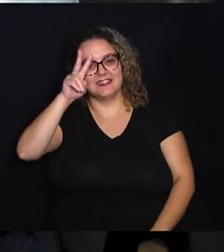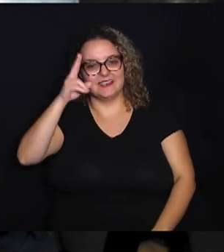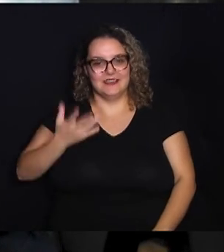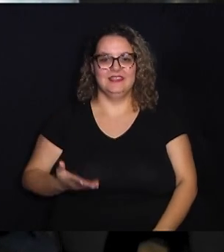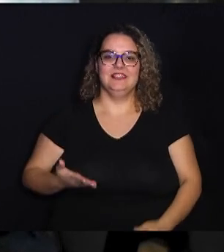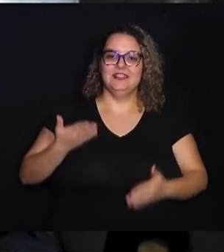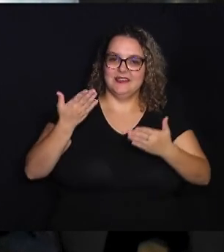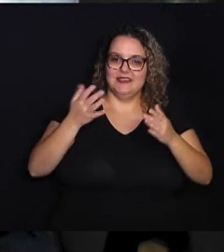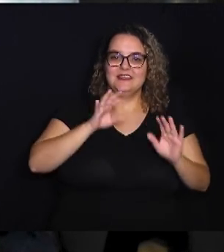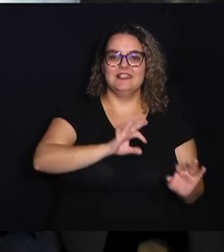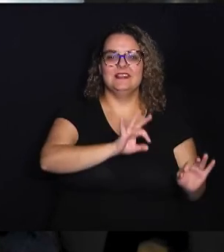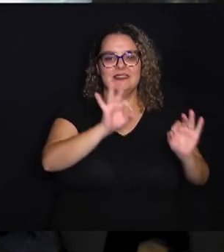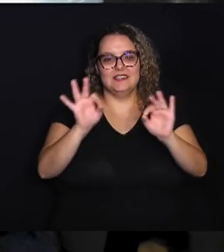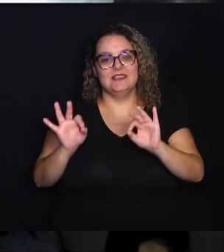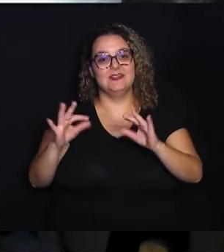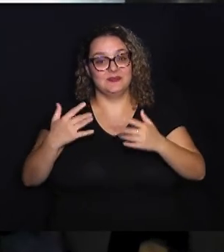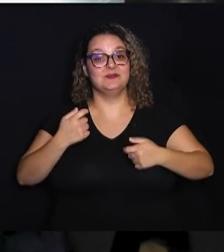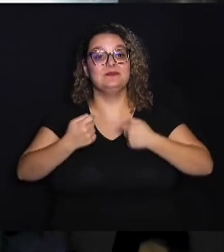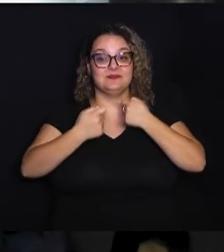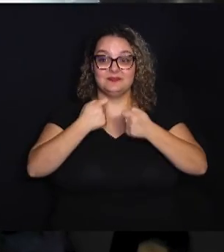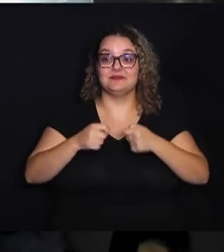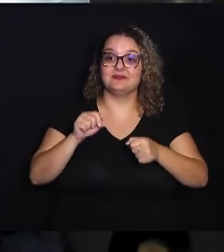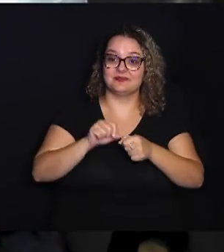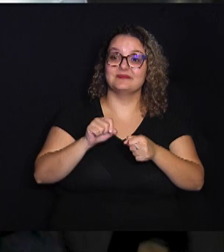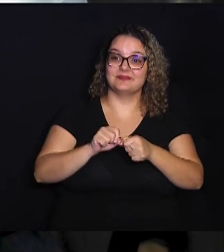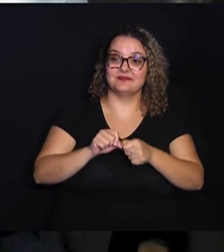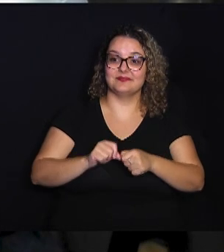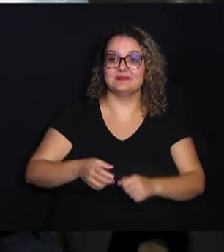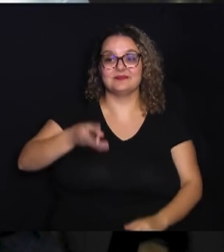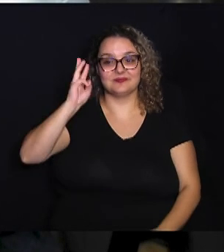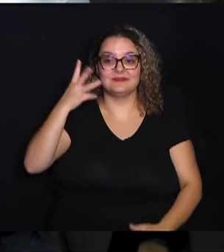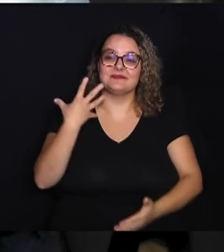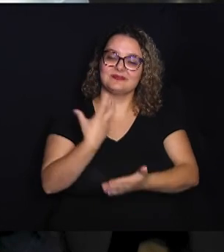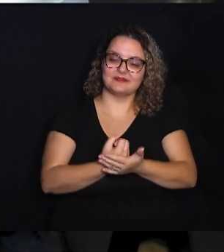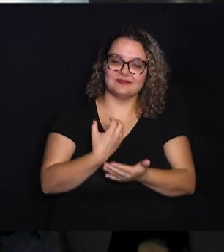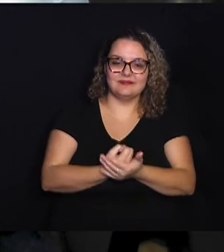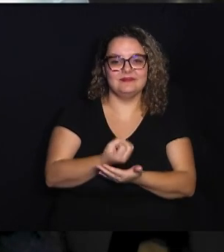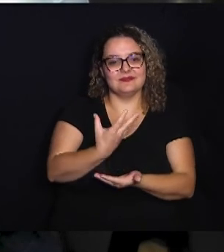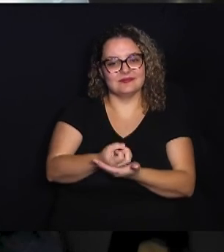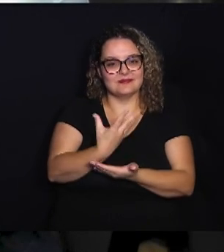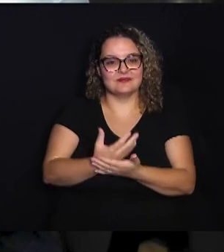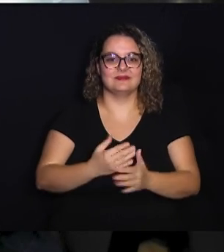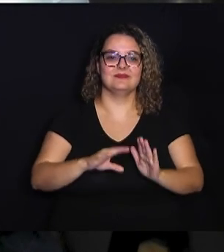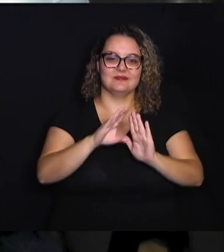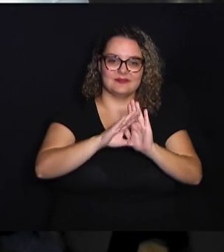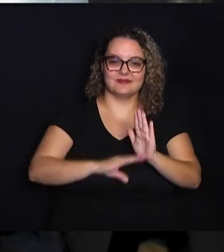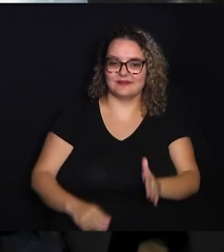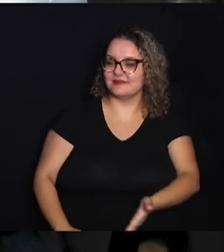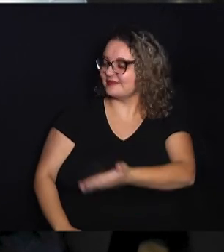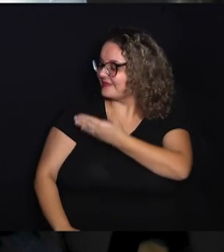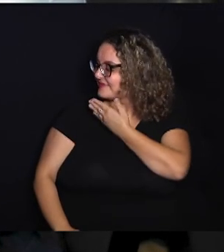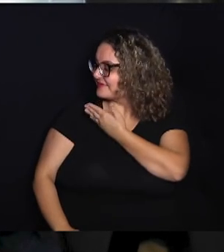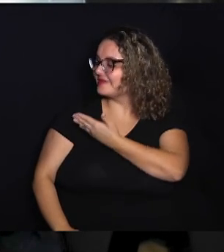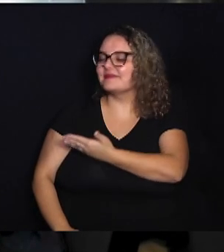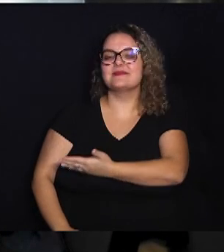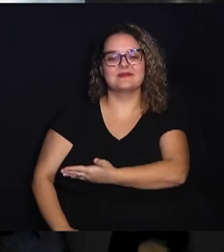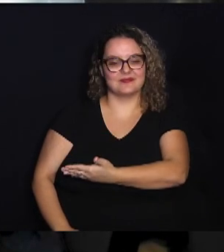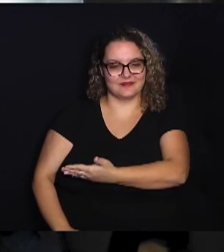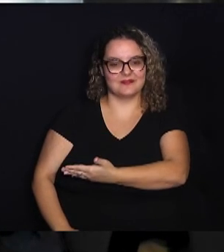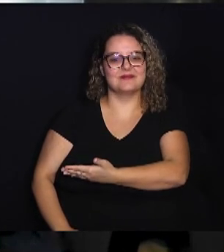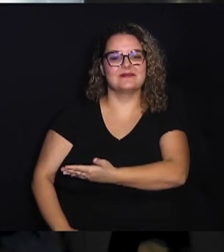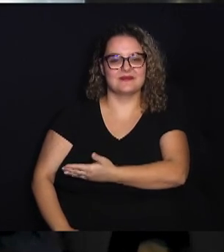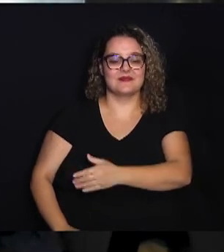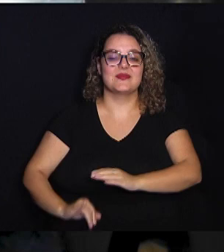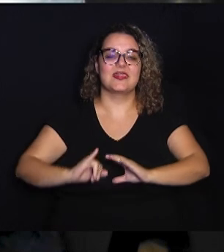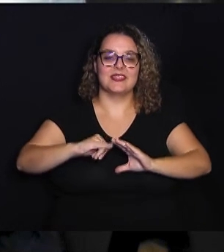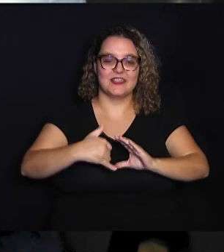você acompanha as entrevistas que nós fazemos aqui no nosso podcast, lá na playlist do youtube.com/TV Câmara Campinas,